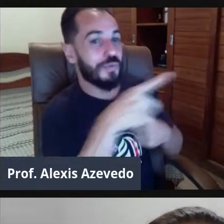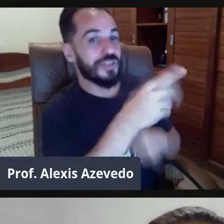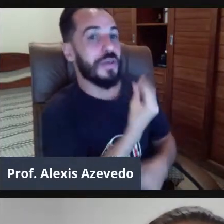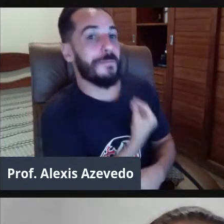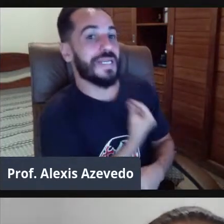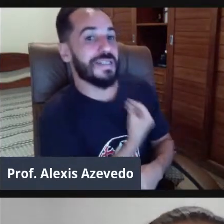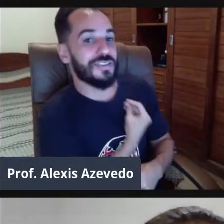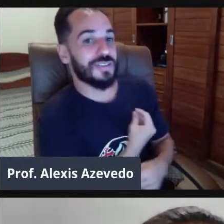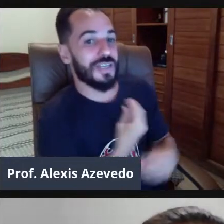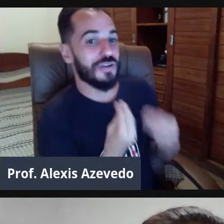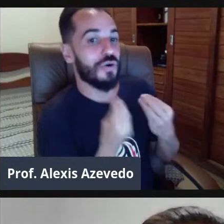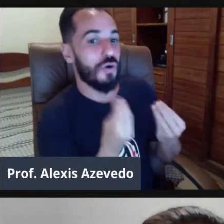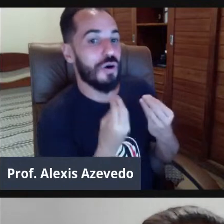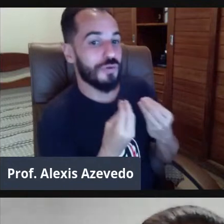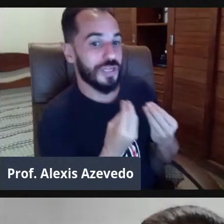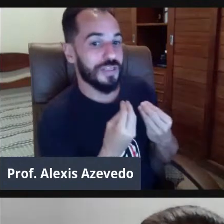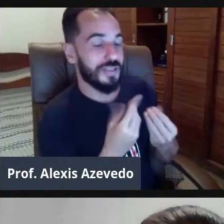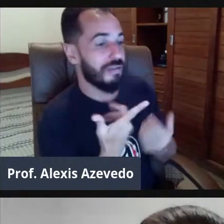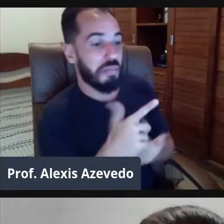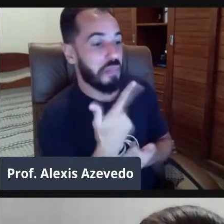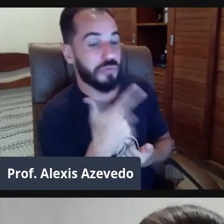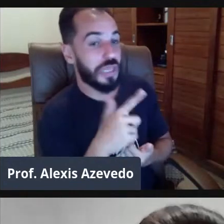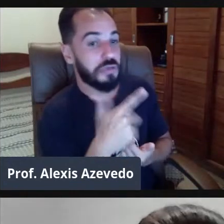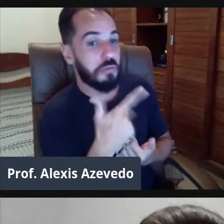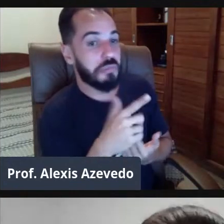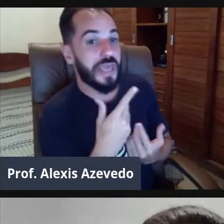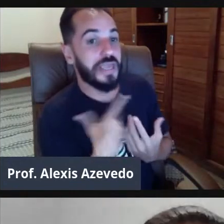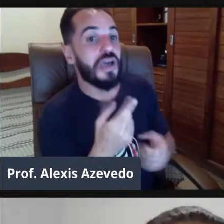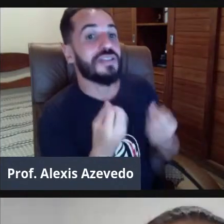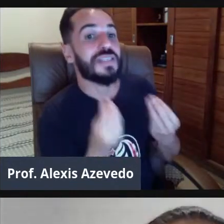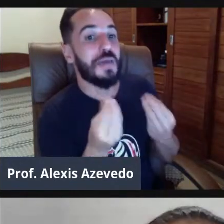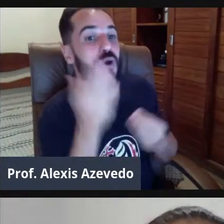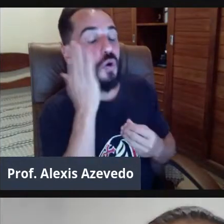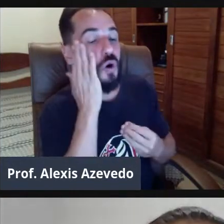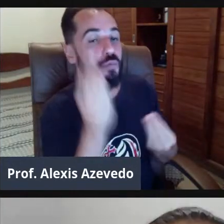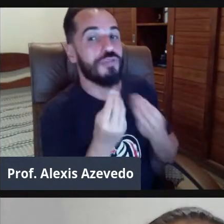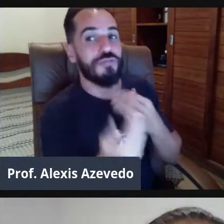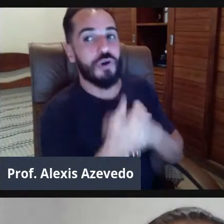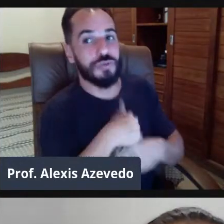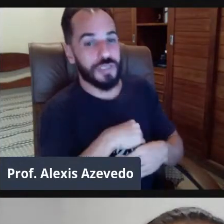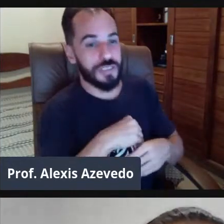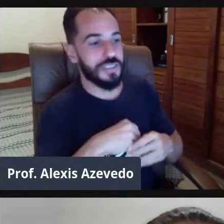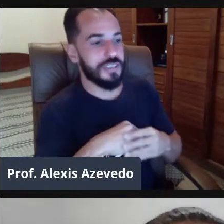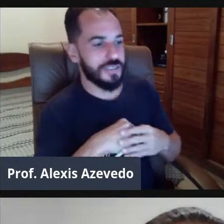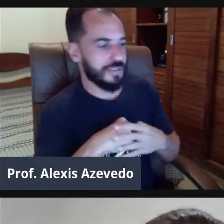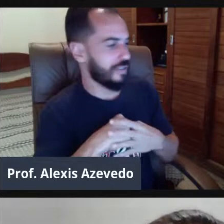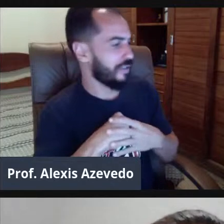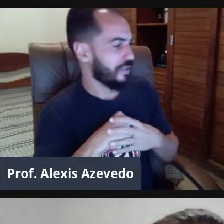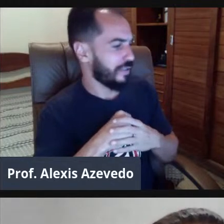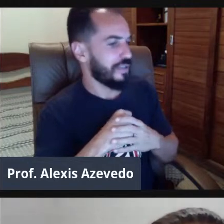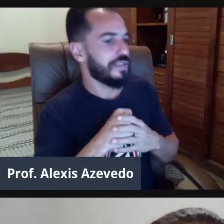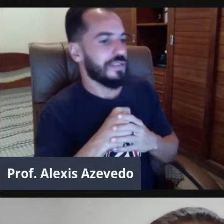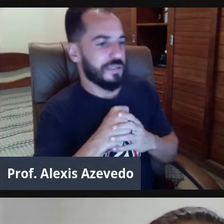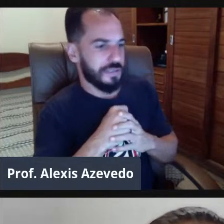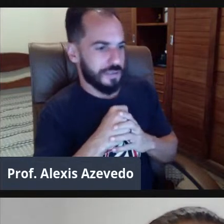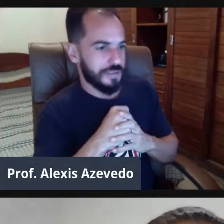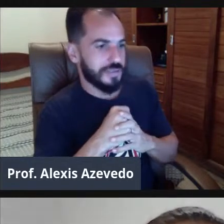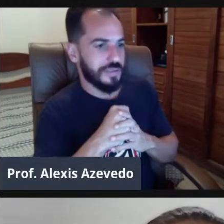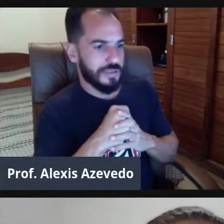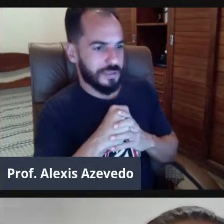a gente ainda não tem uma previsão de quando isso vai acontecer. Então, isso atrapalharia bastante